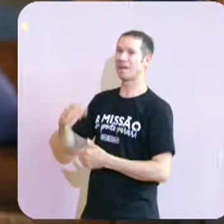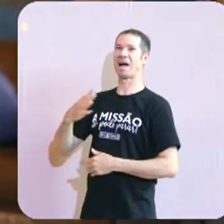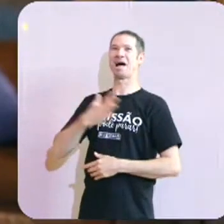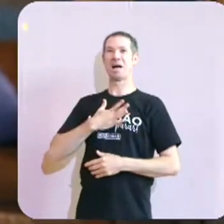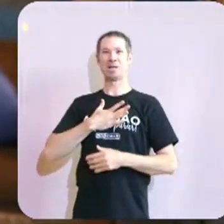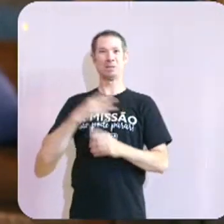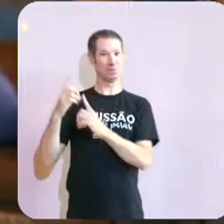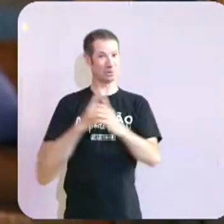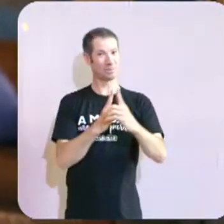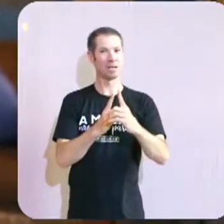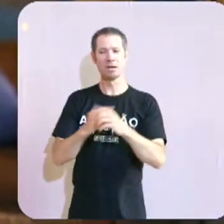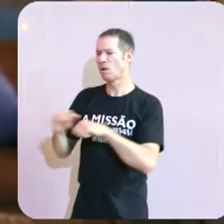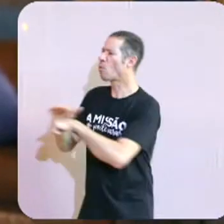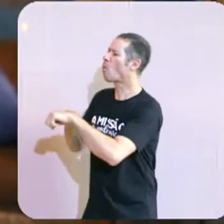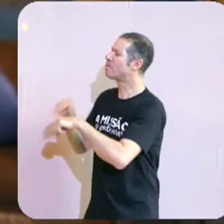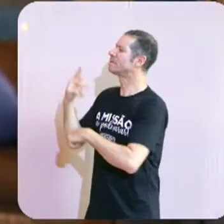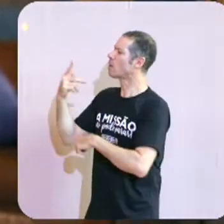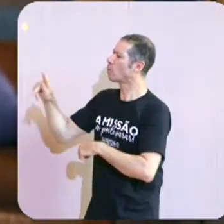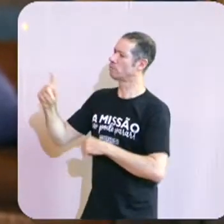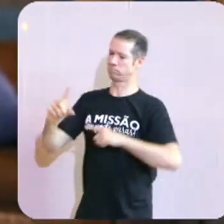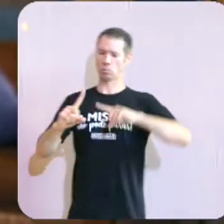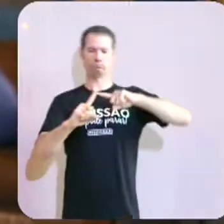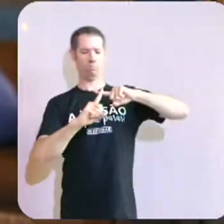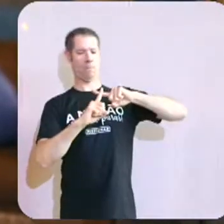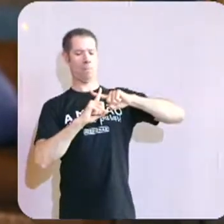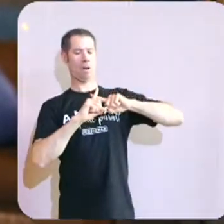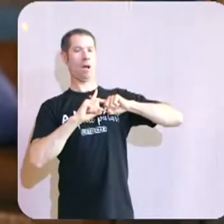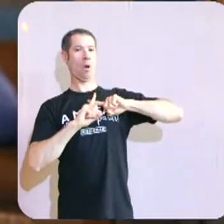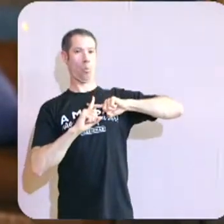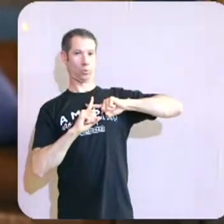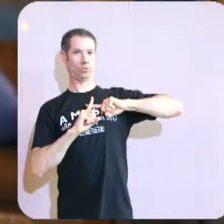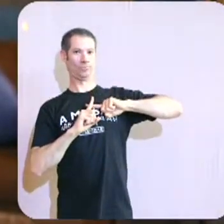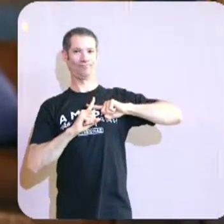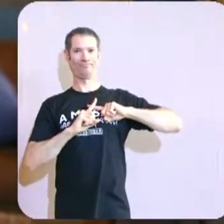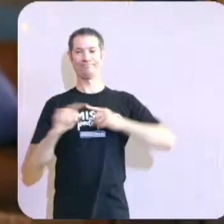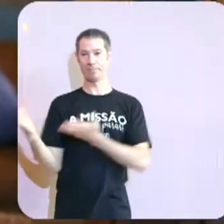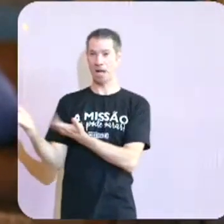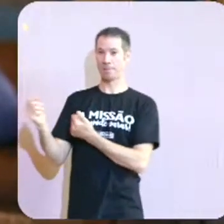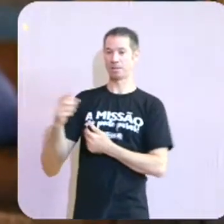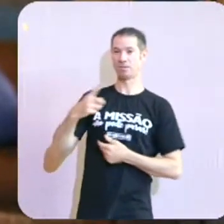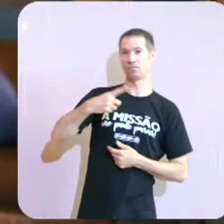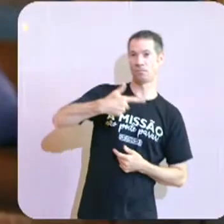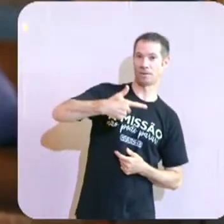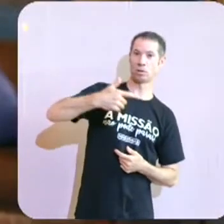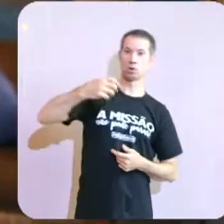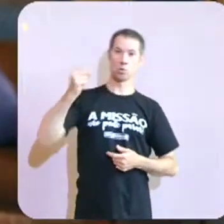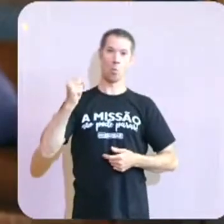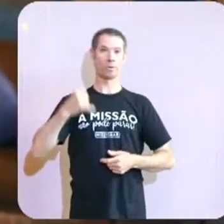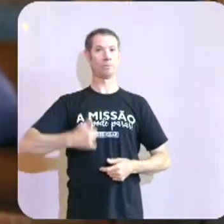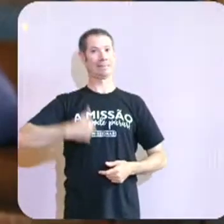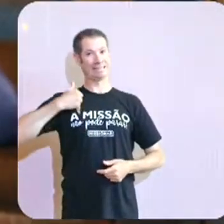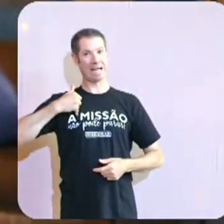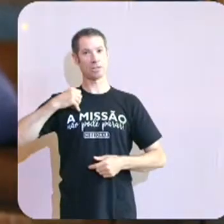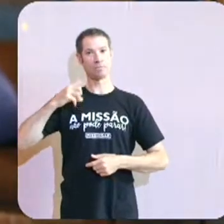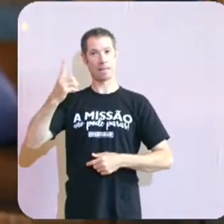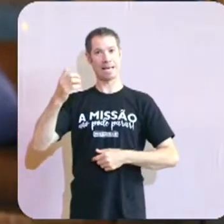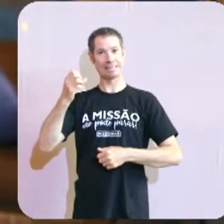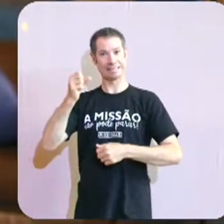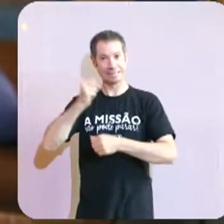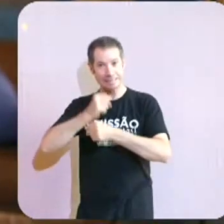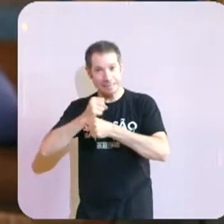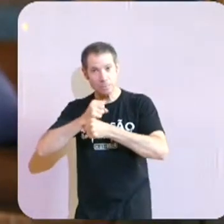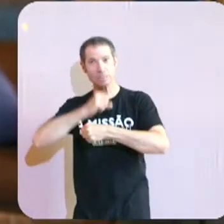então ela começa a conversar com ele e ela tinha uma cruz no peito. E aquele rapaz de 28 anos de idade, 10 anos depois de tudo que havia acontecido com seu